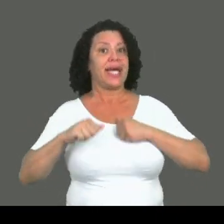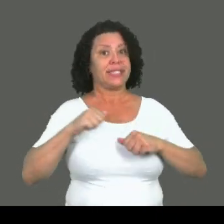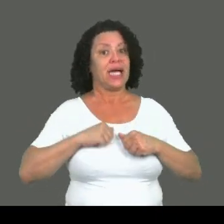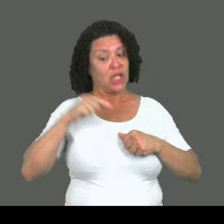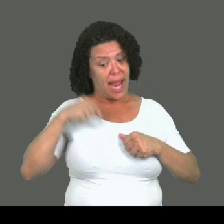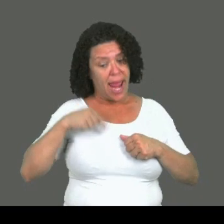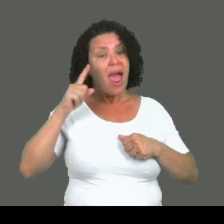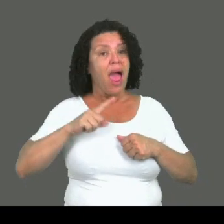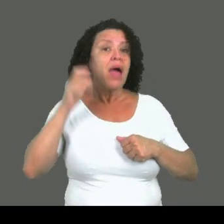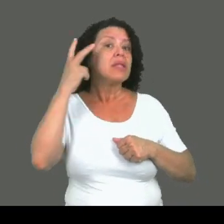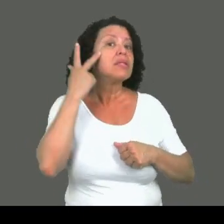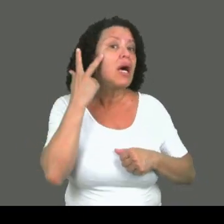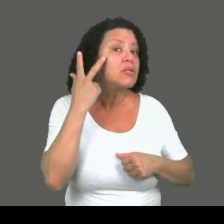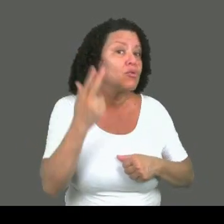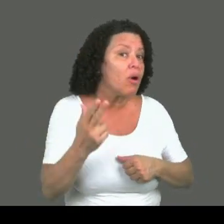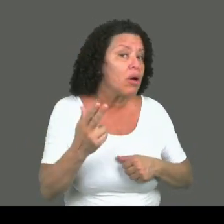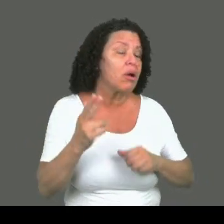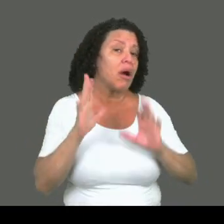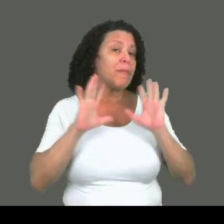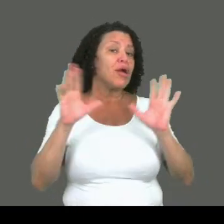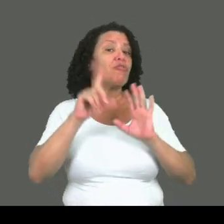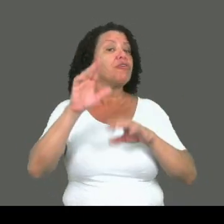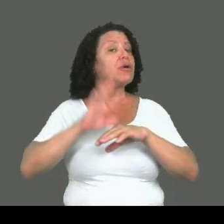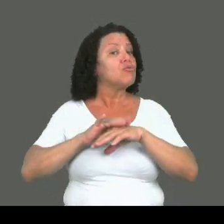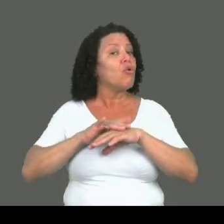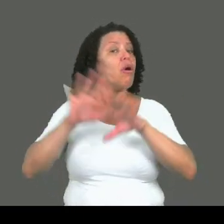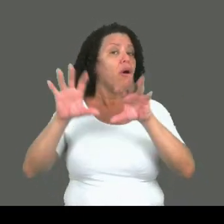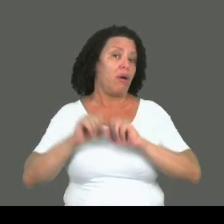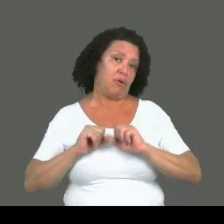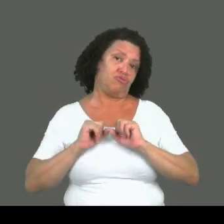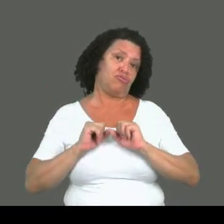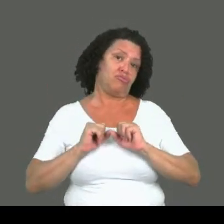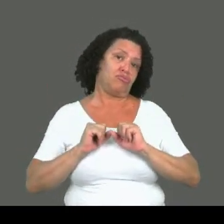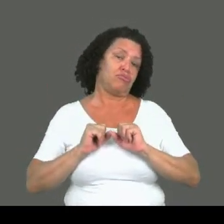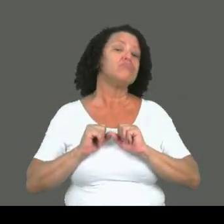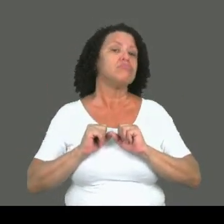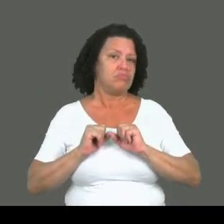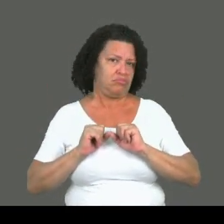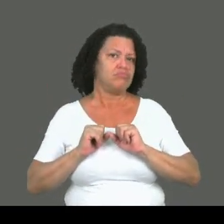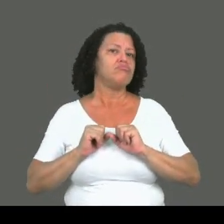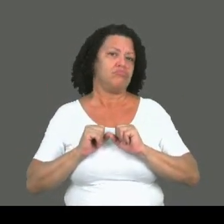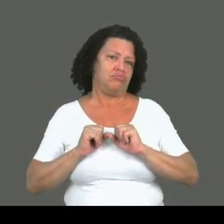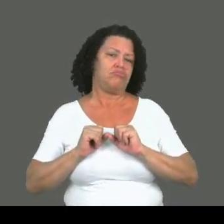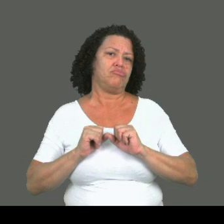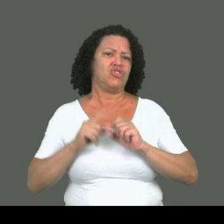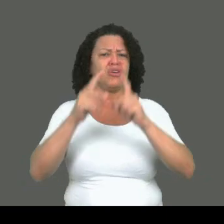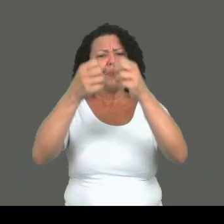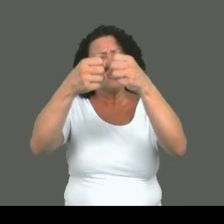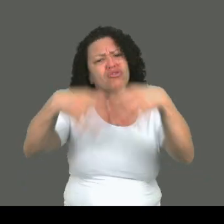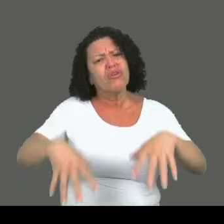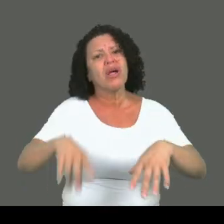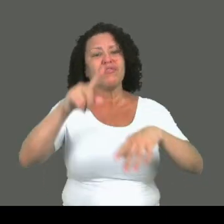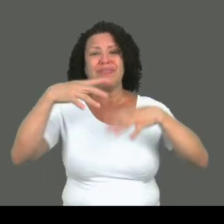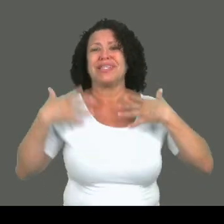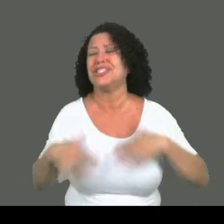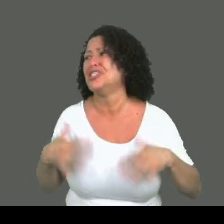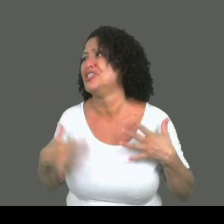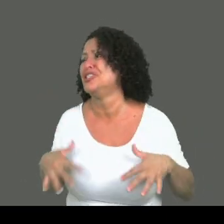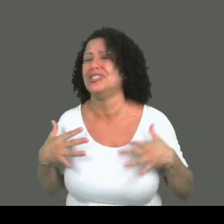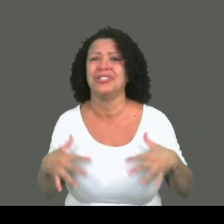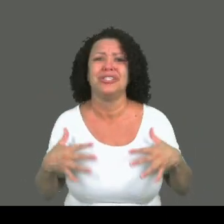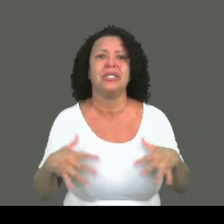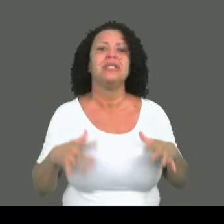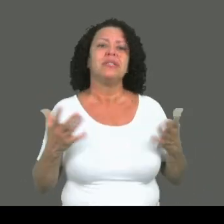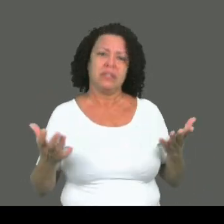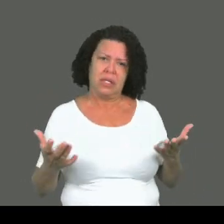natural, mas de forma que ela não se torne patológica, de que ela não chegue a me causar um certo desespero e nenhum